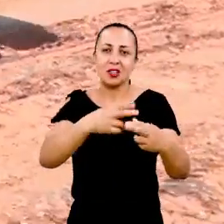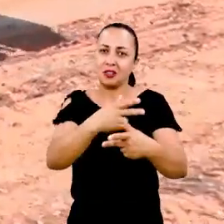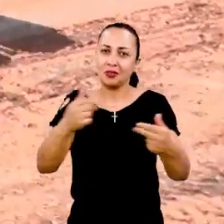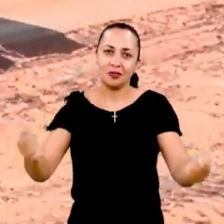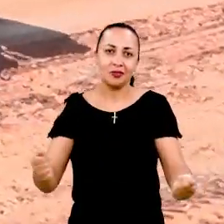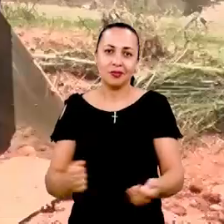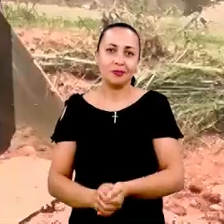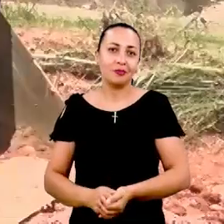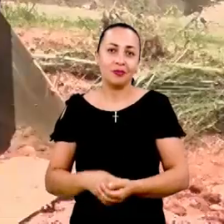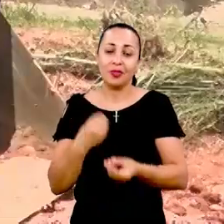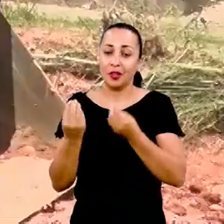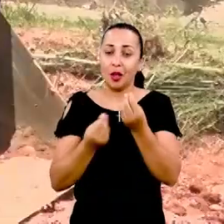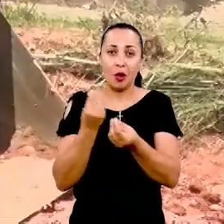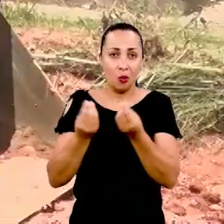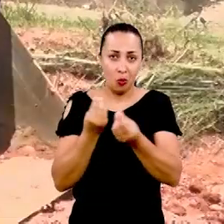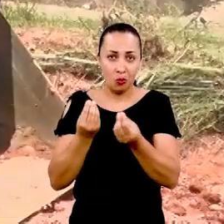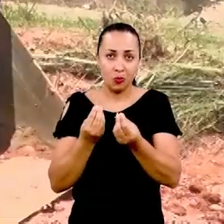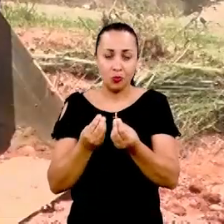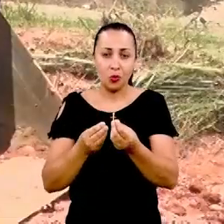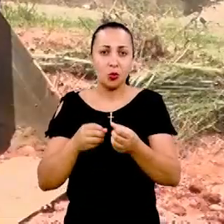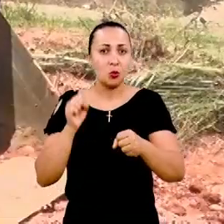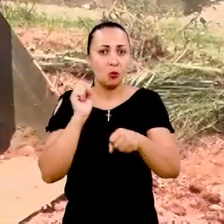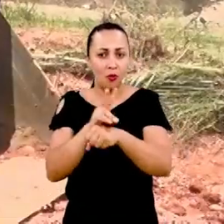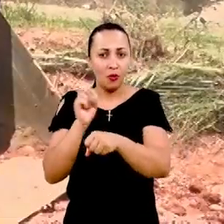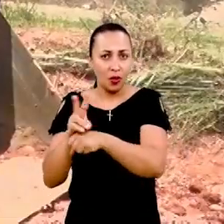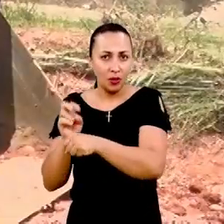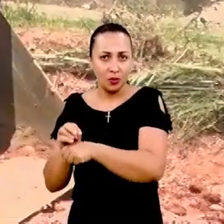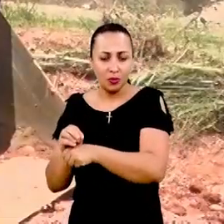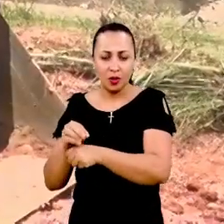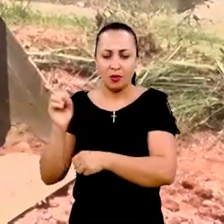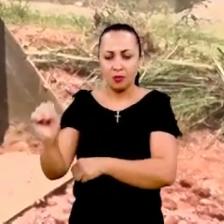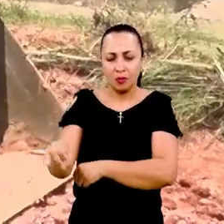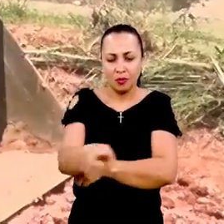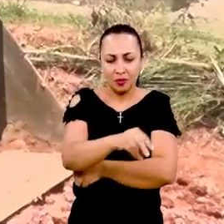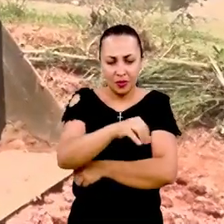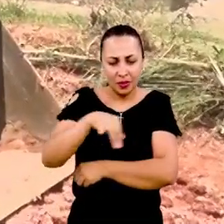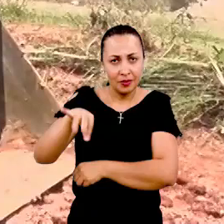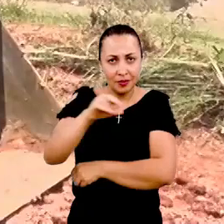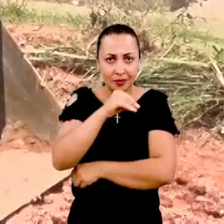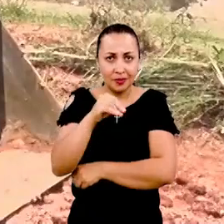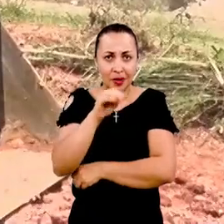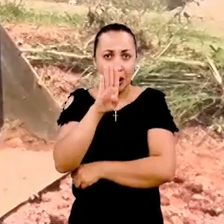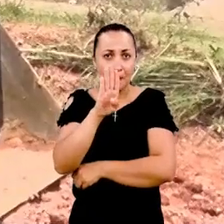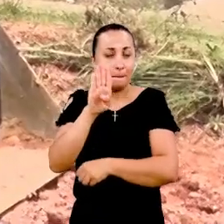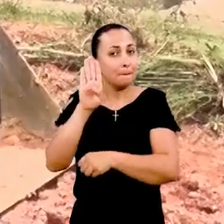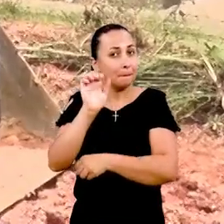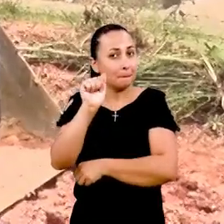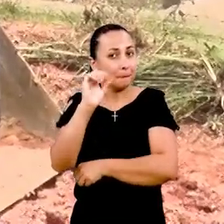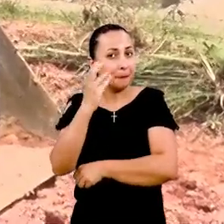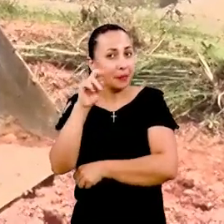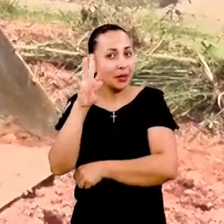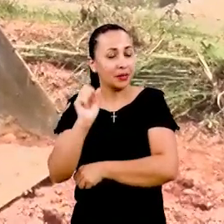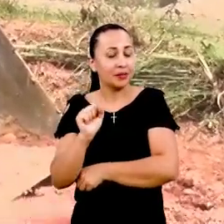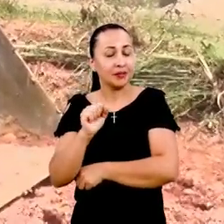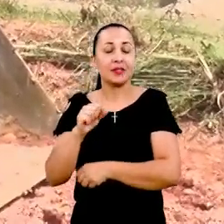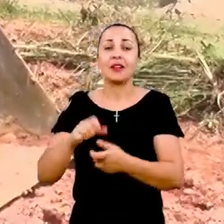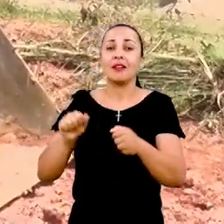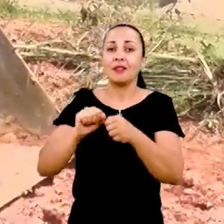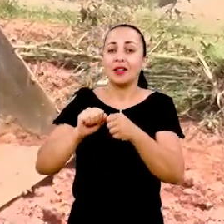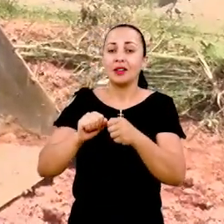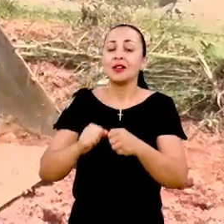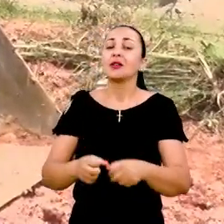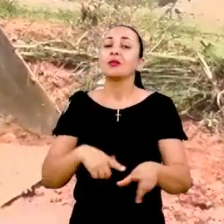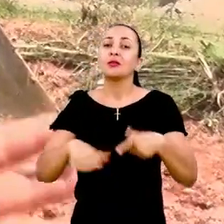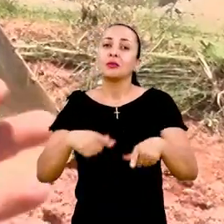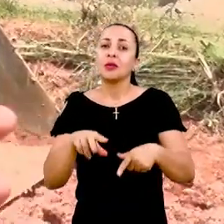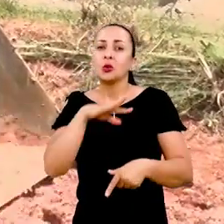outra cidade. É como se fosse uma bactéria que você vai jogar no solo e a bactéria, ao invés de ela produzir um efeito